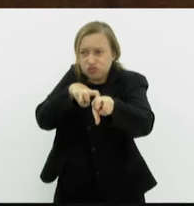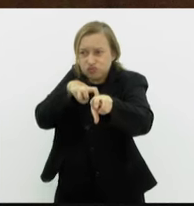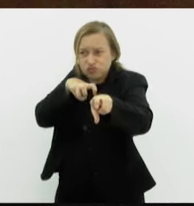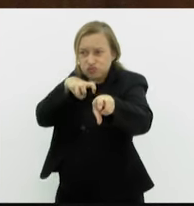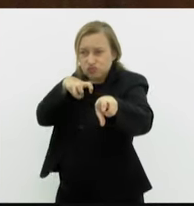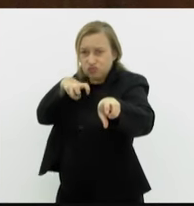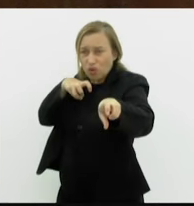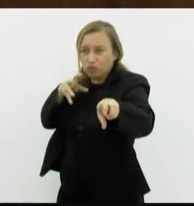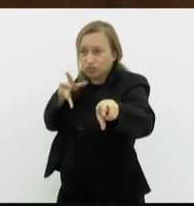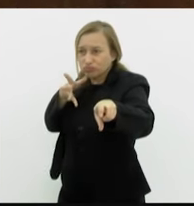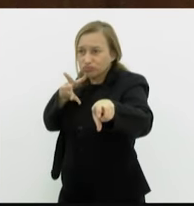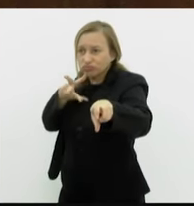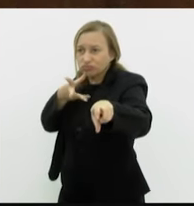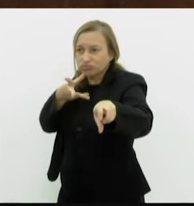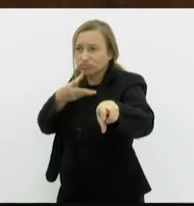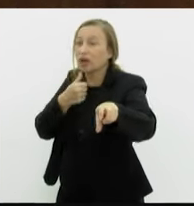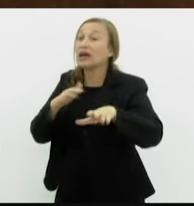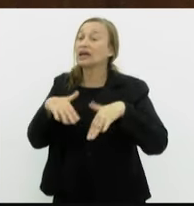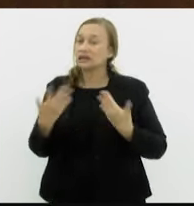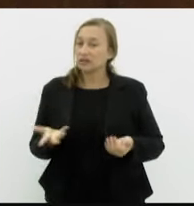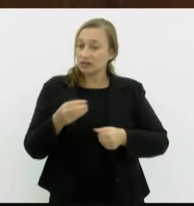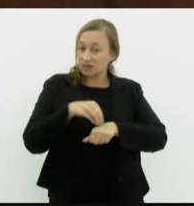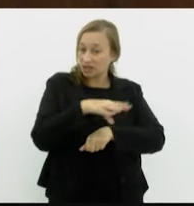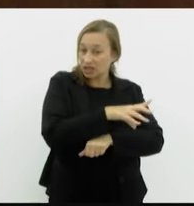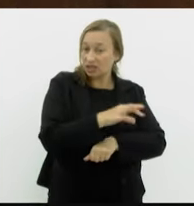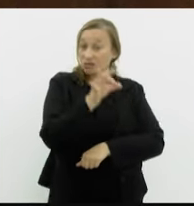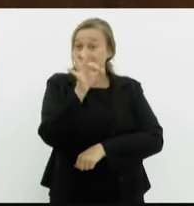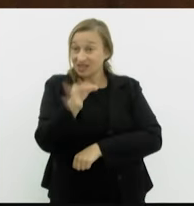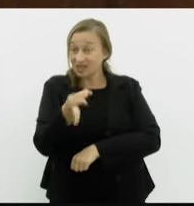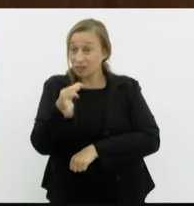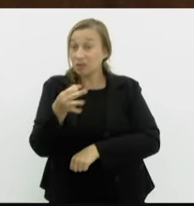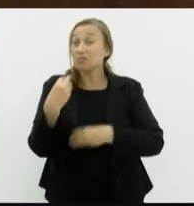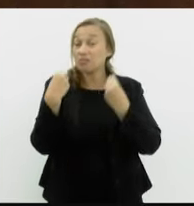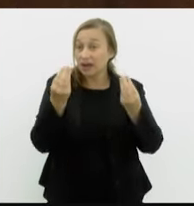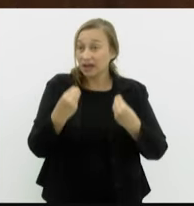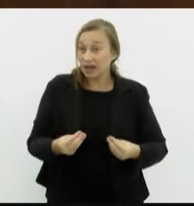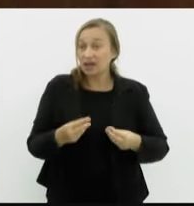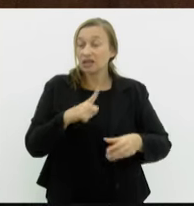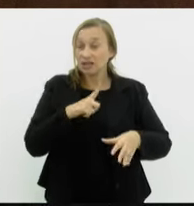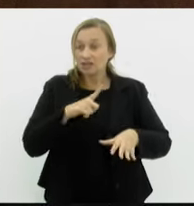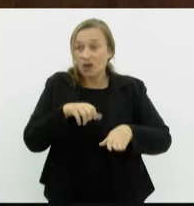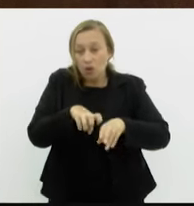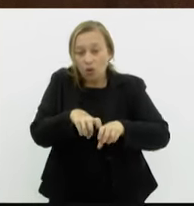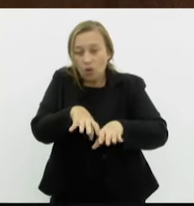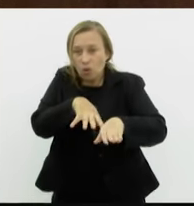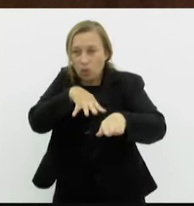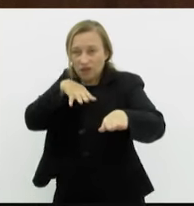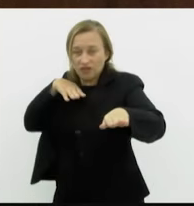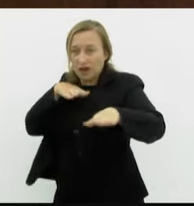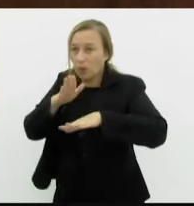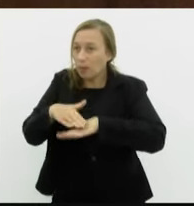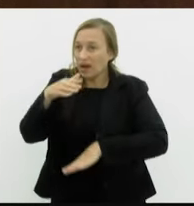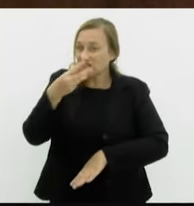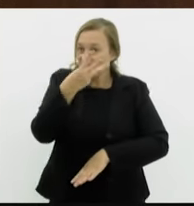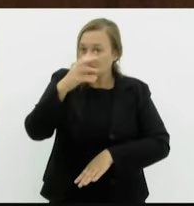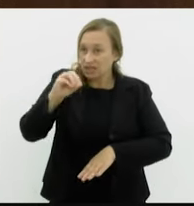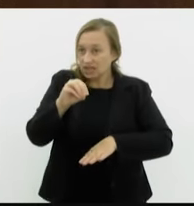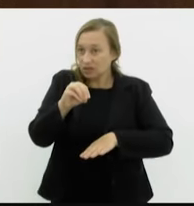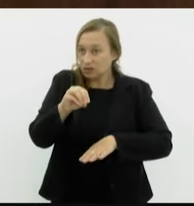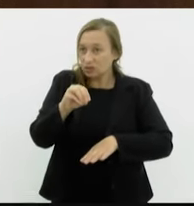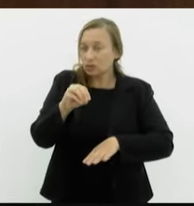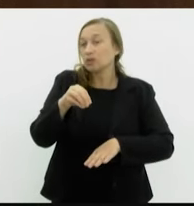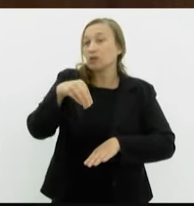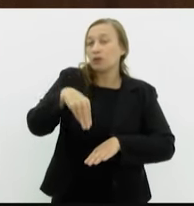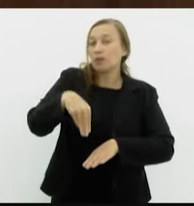tempo. Então, essa indicação é exatamente para quê? Para que se tiver uma fila com mais de 300 metros e que a pessoa fique